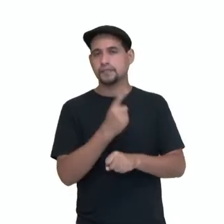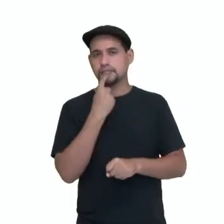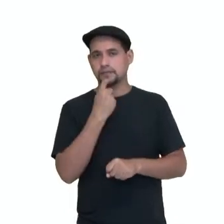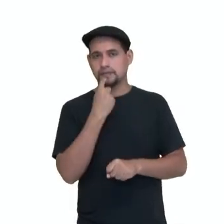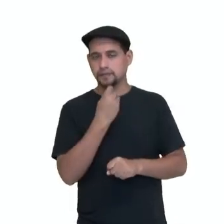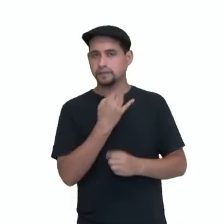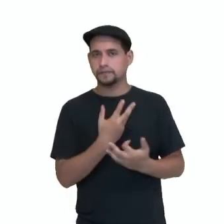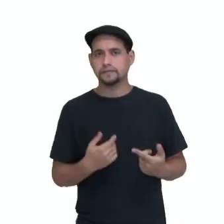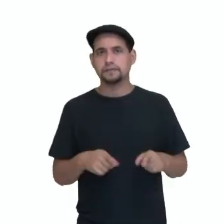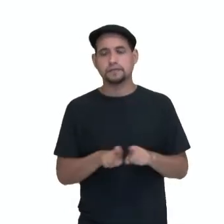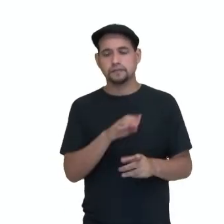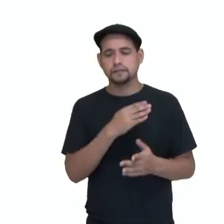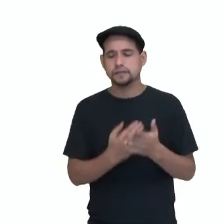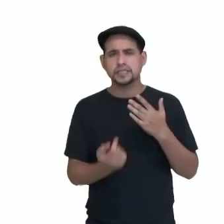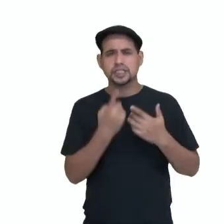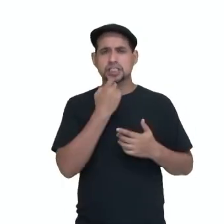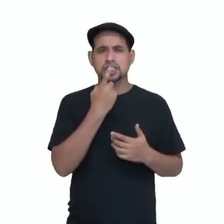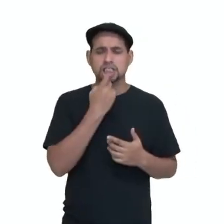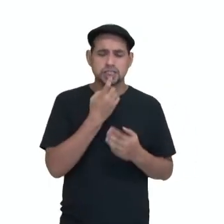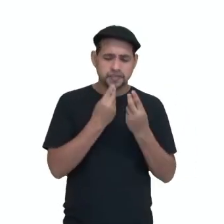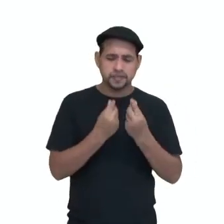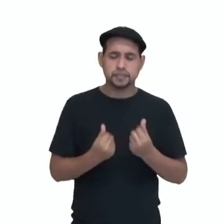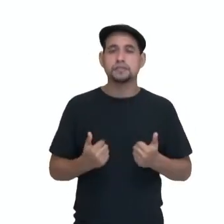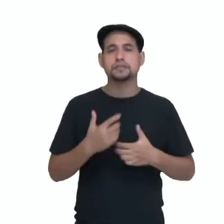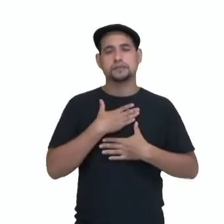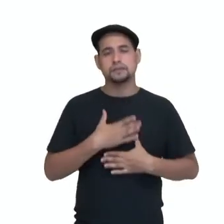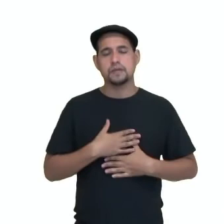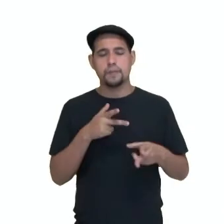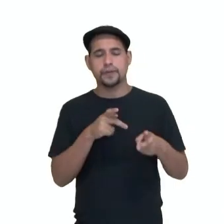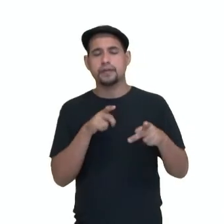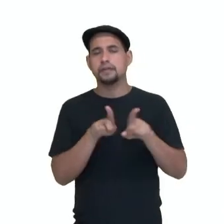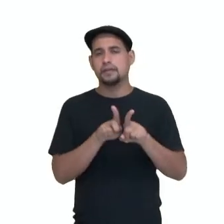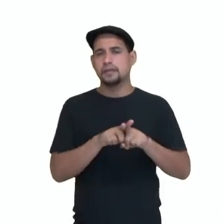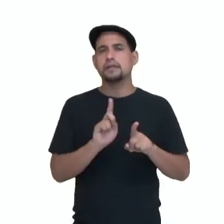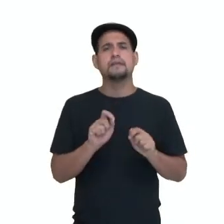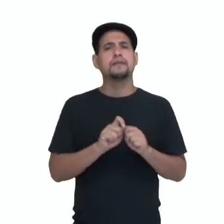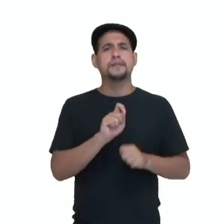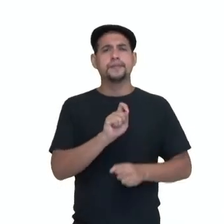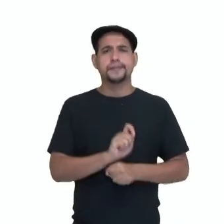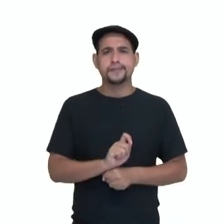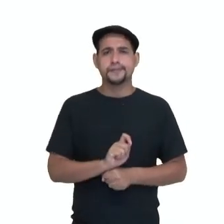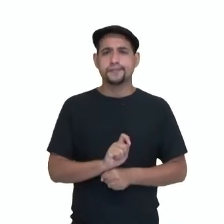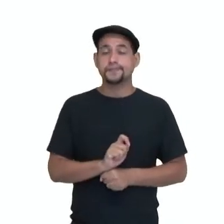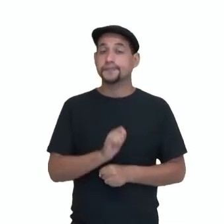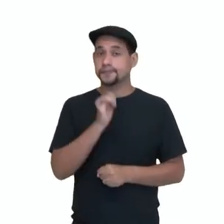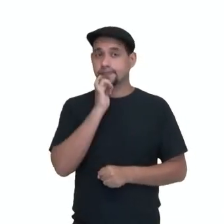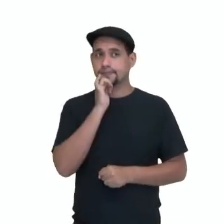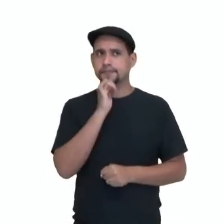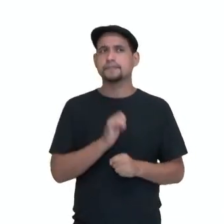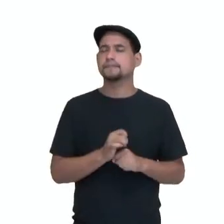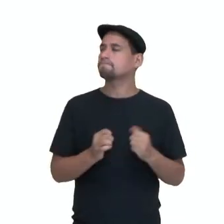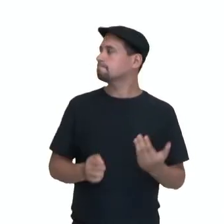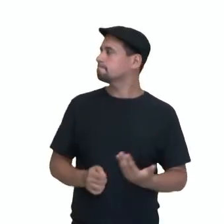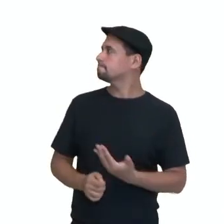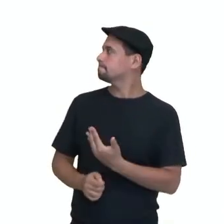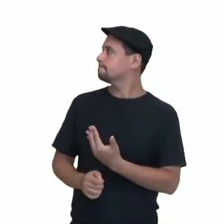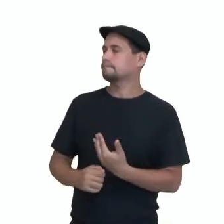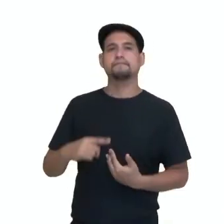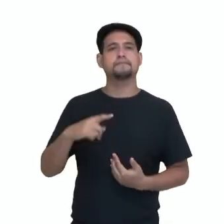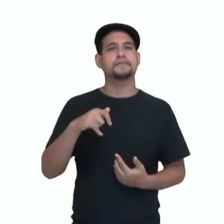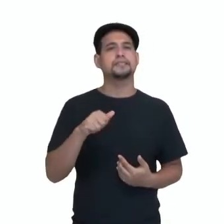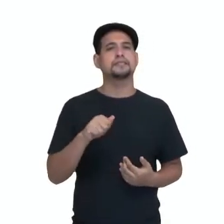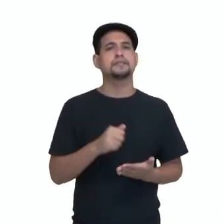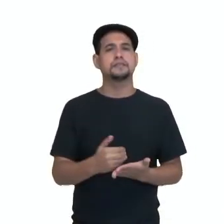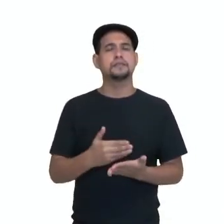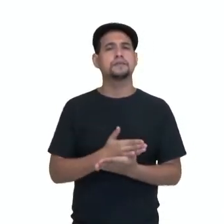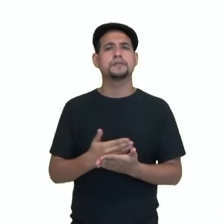Quando ocorre perda de sangue, o corpo consegue perceber e ele faz com que essas plaquetas começam